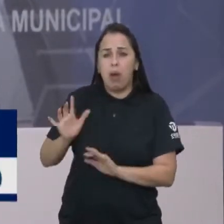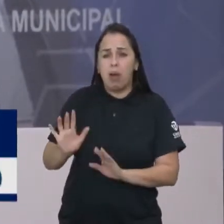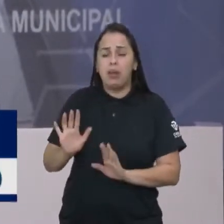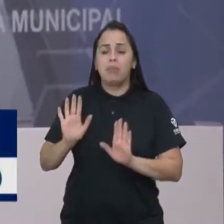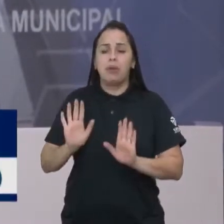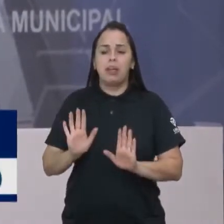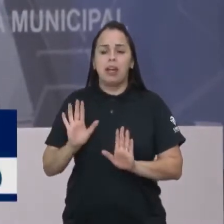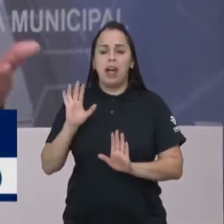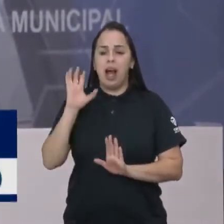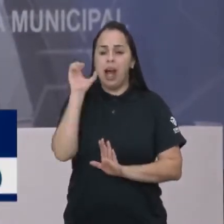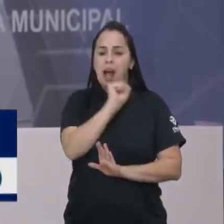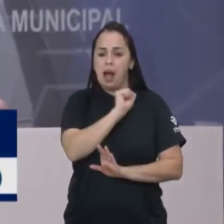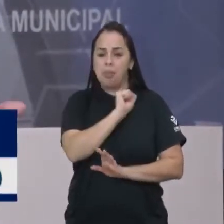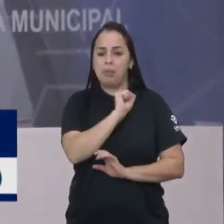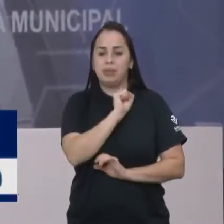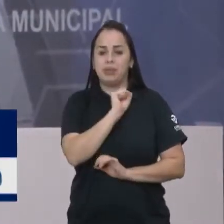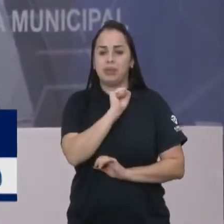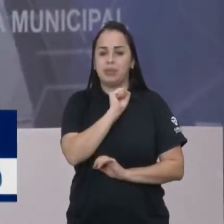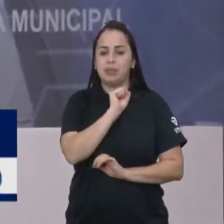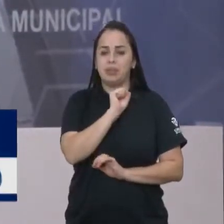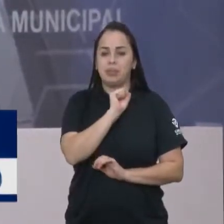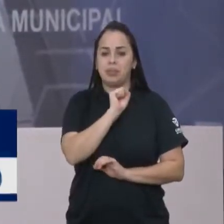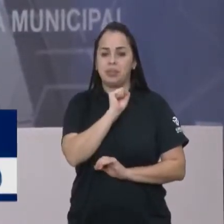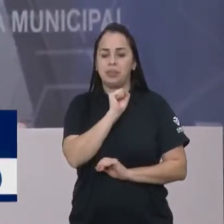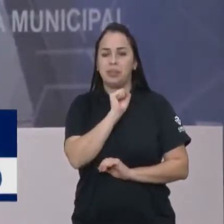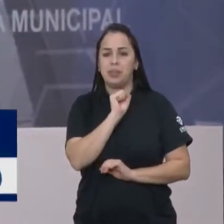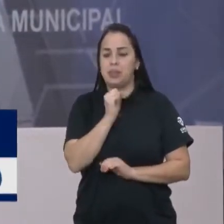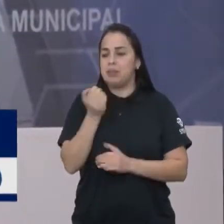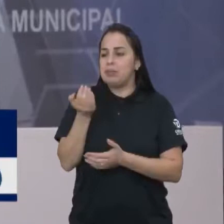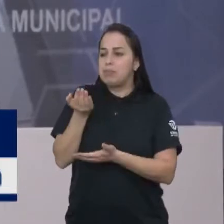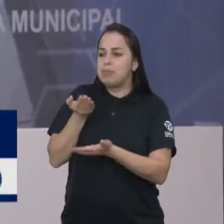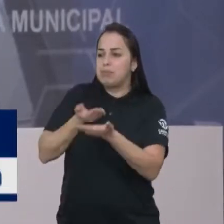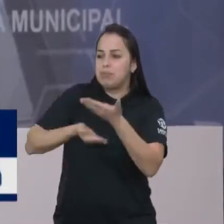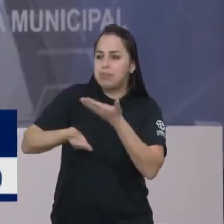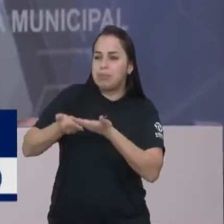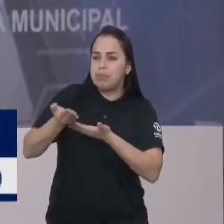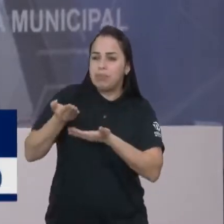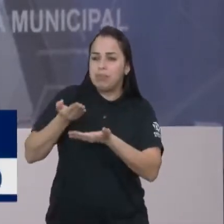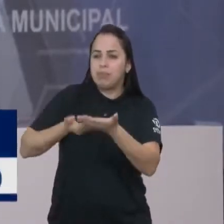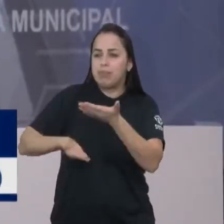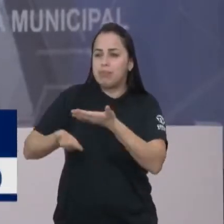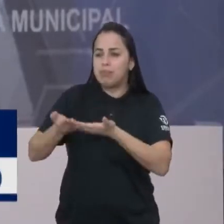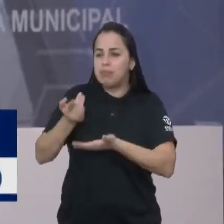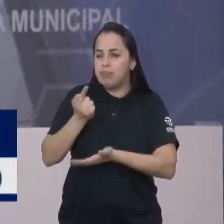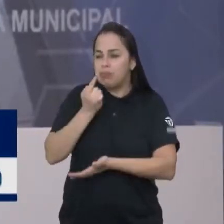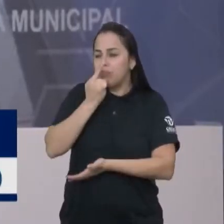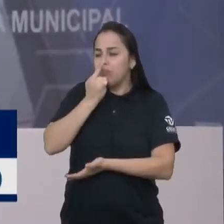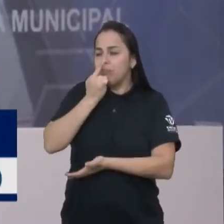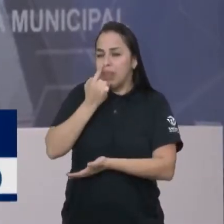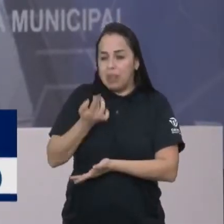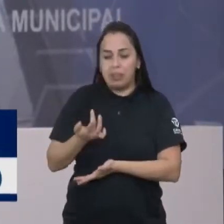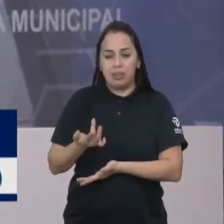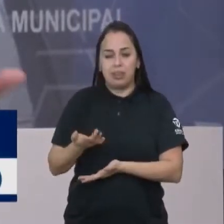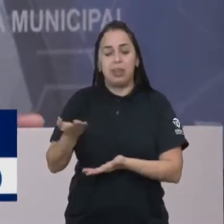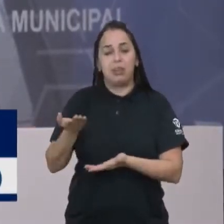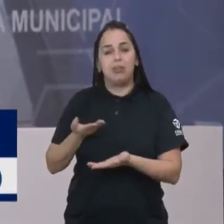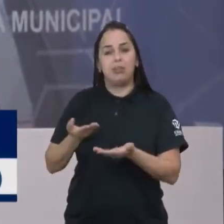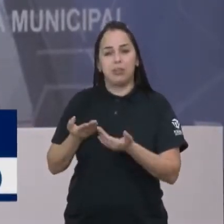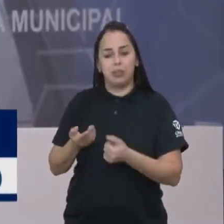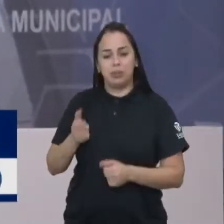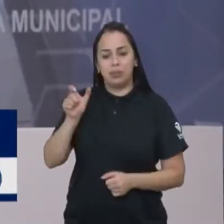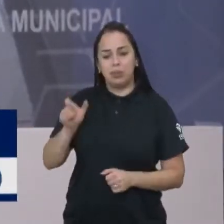rapidamente surgiu ali entre nós uma afinidade, eu penso, né? E com ele eu